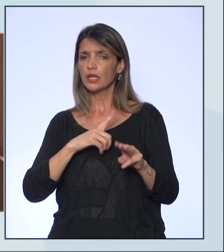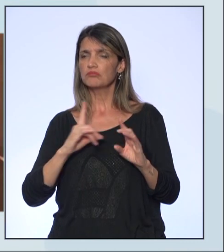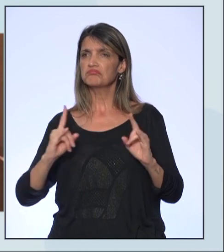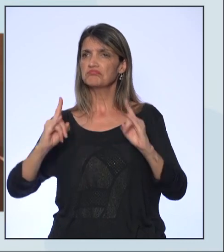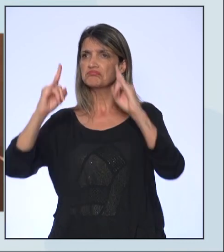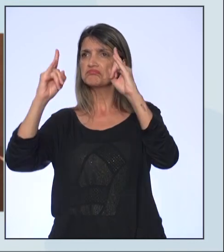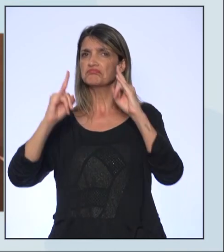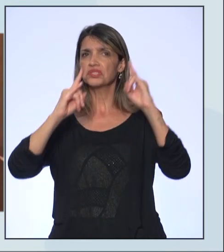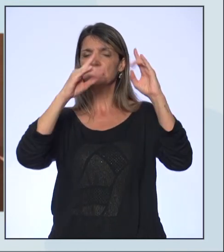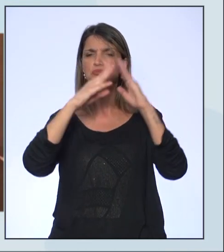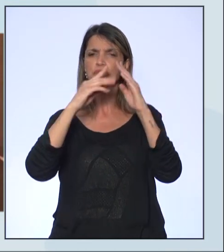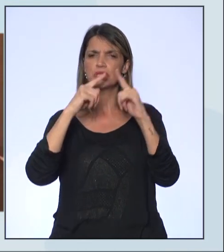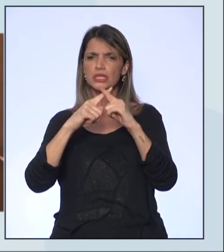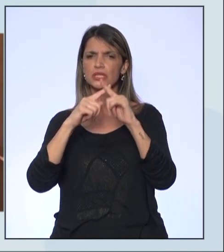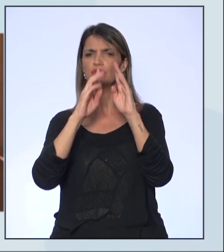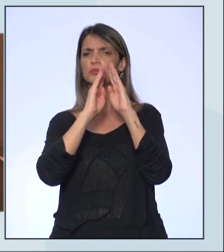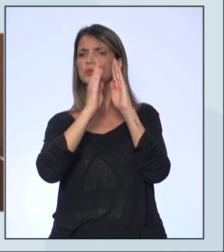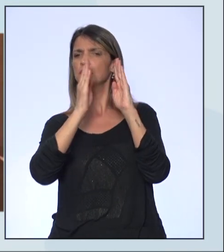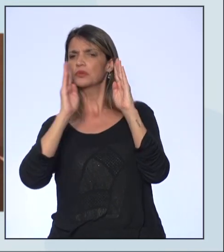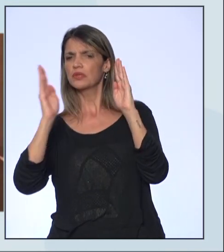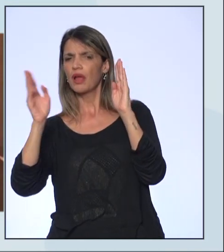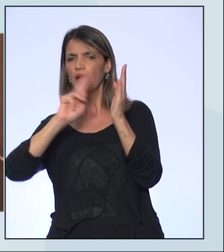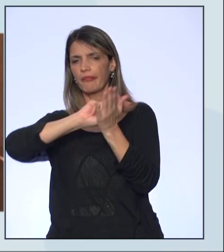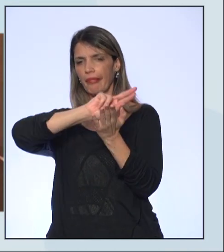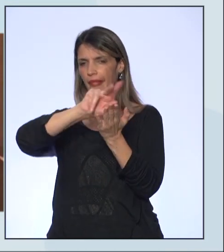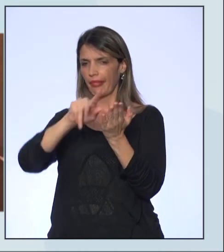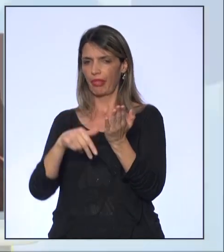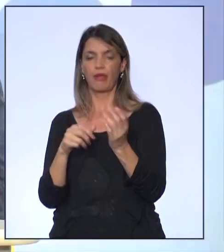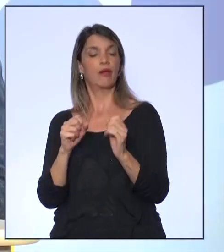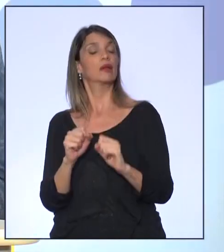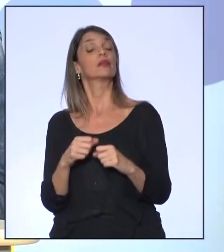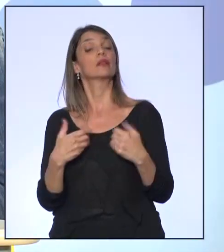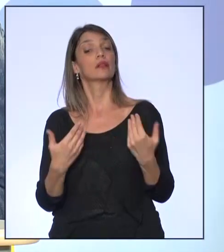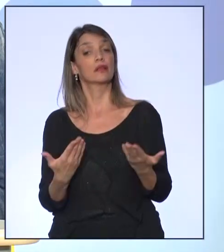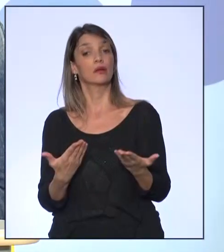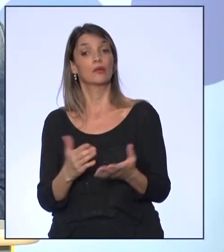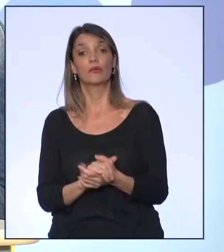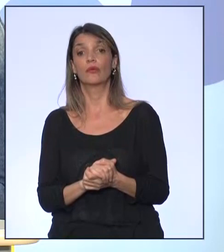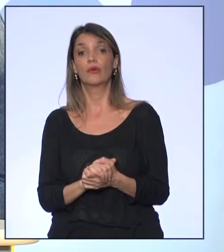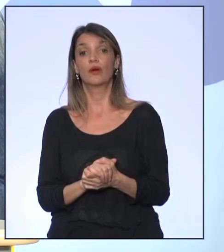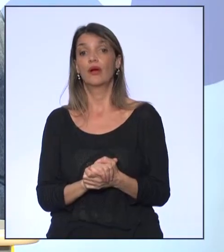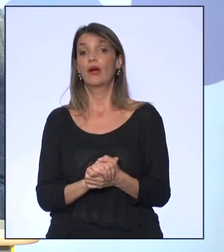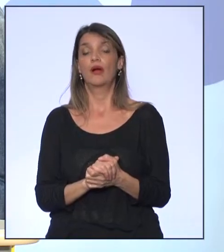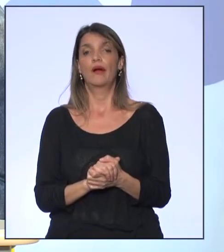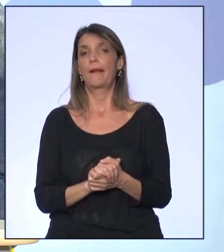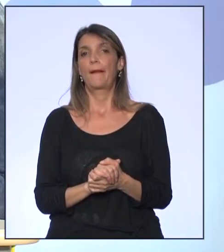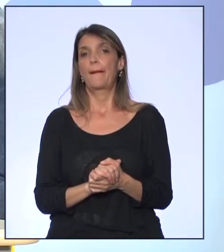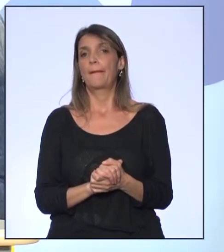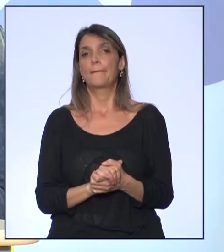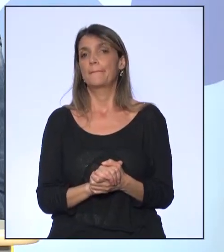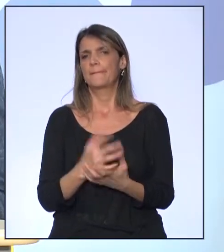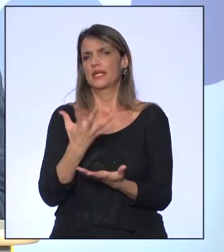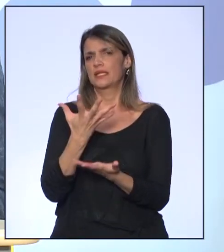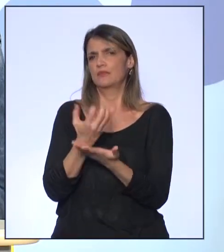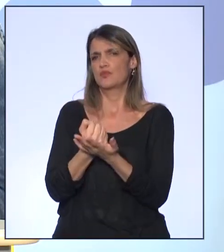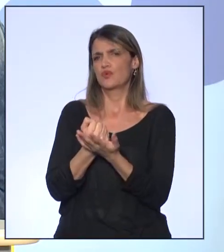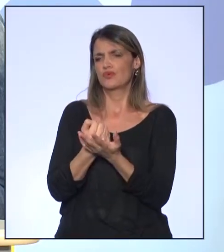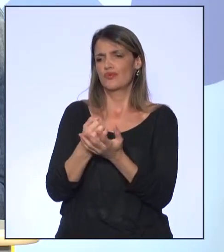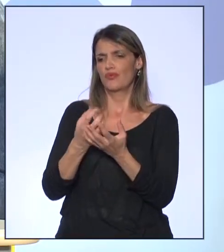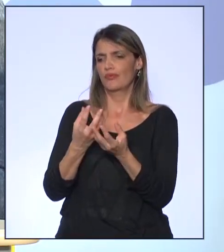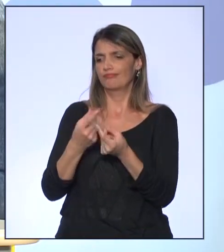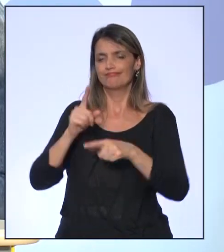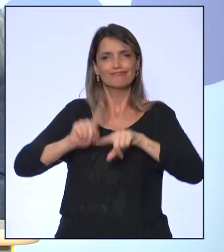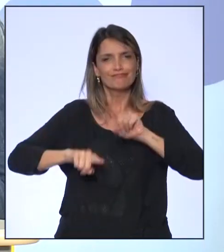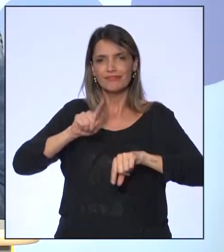arquitetônicos, igrejas, bibliotecas, etc. Né? Ou seja, é o tipo de patrimônio que a gente pode dizer que ele é palpável, ou